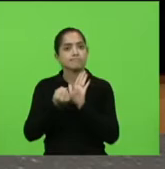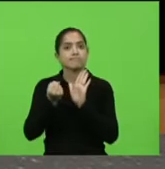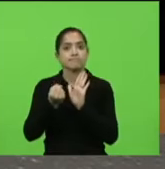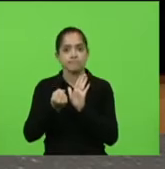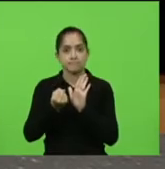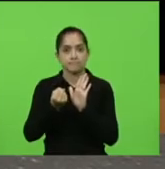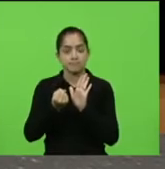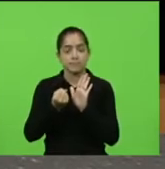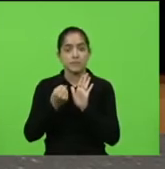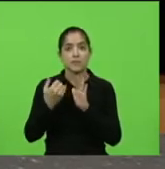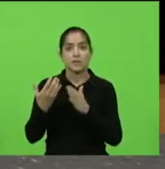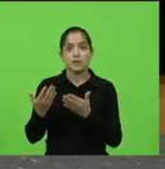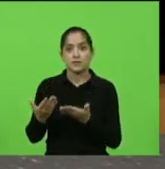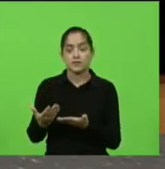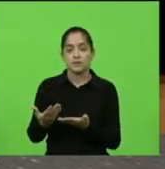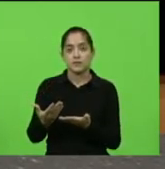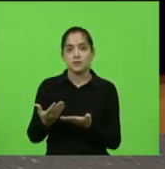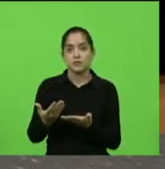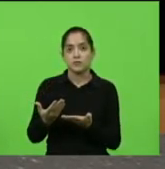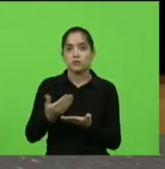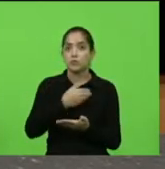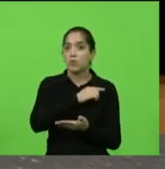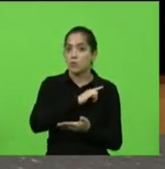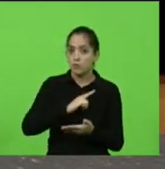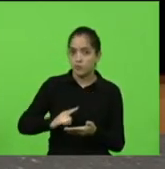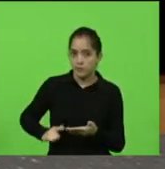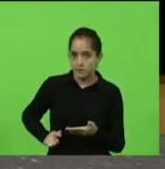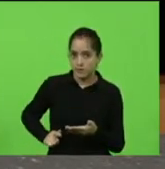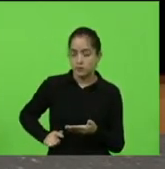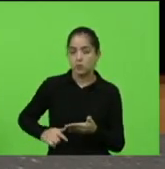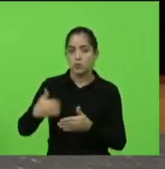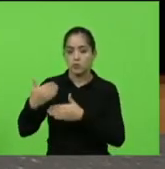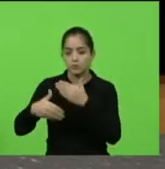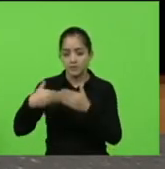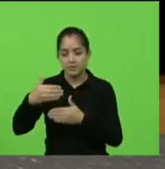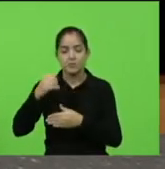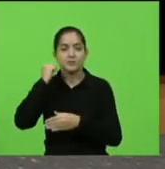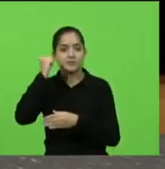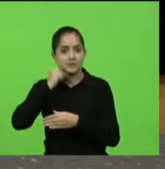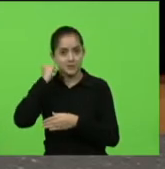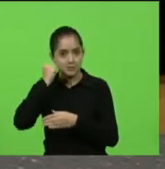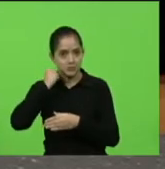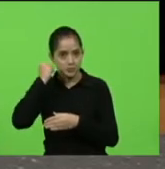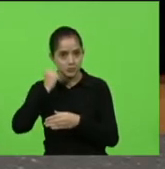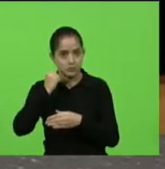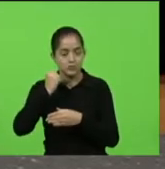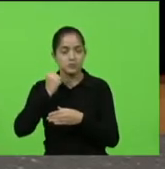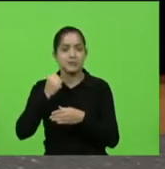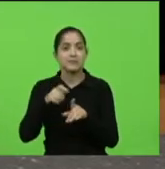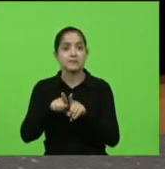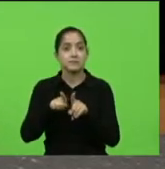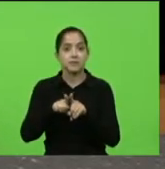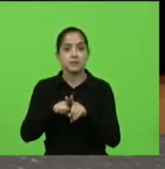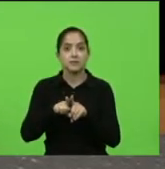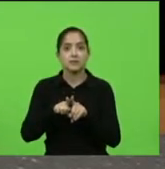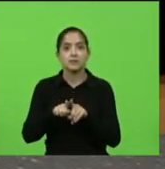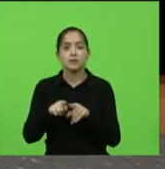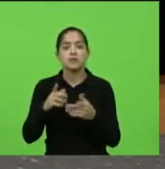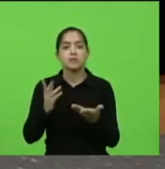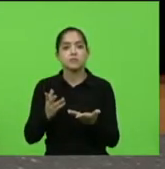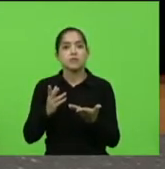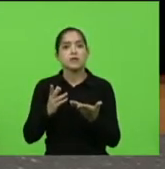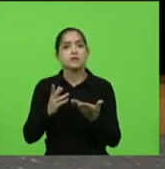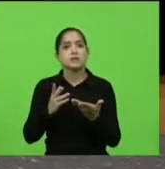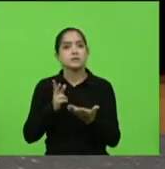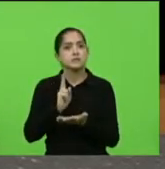na condição de governador, como depois senador em duas oportunidades, que sempre se